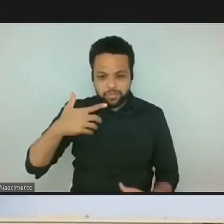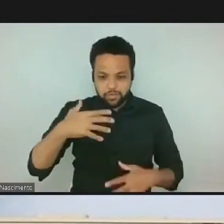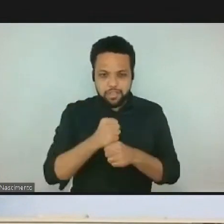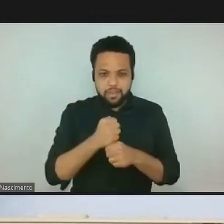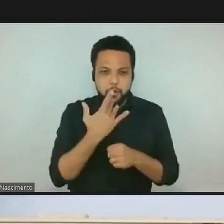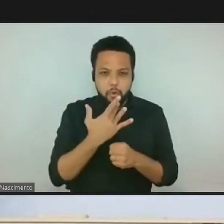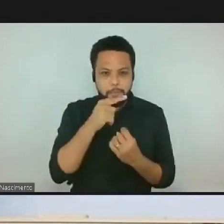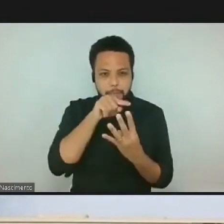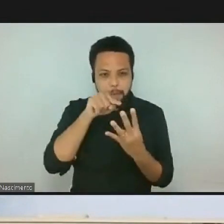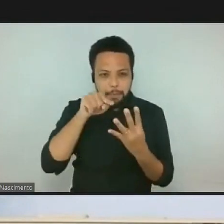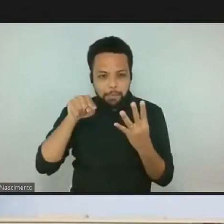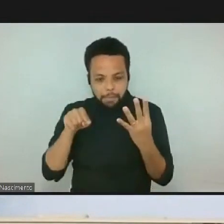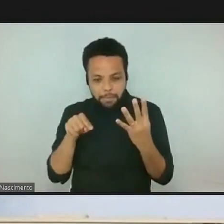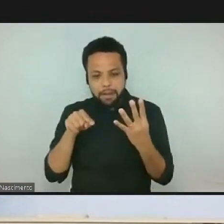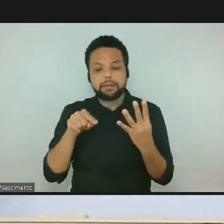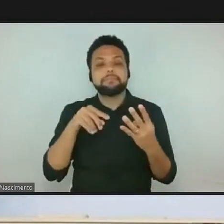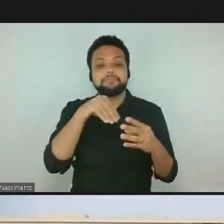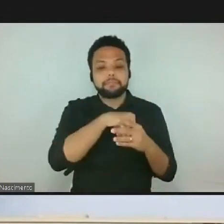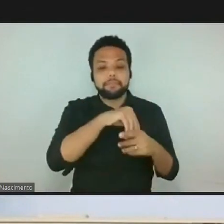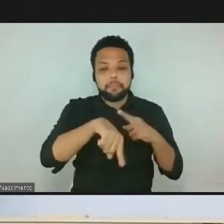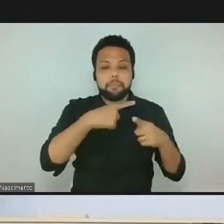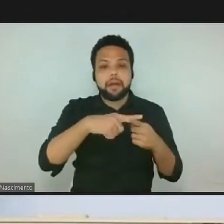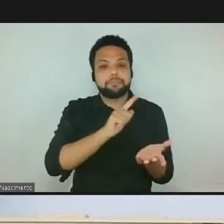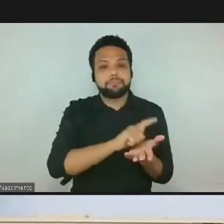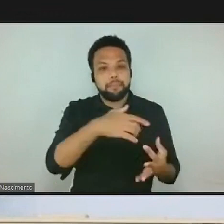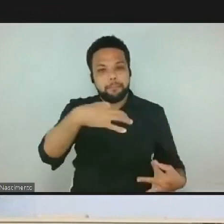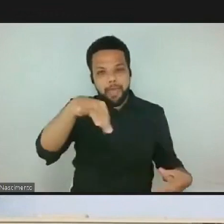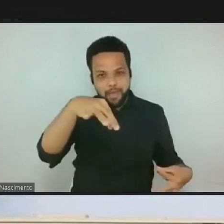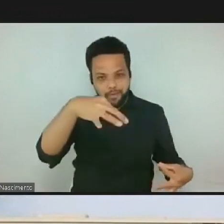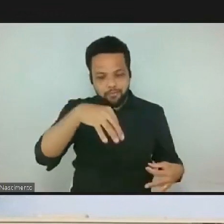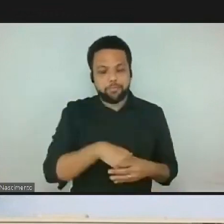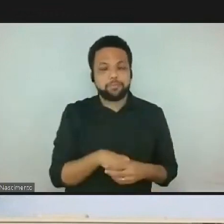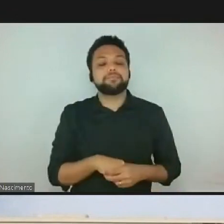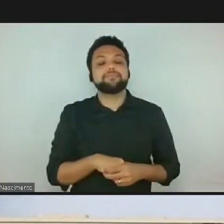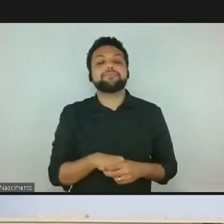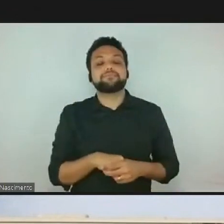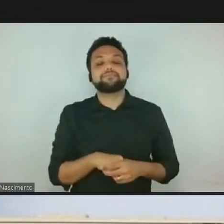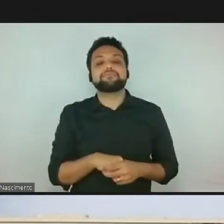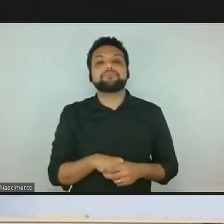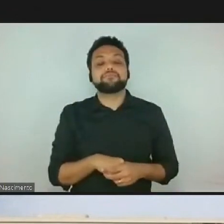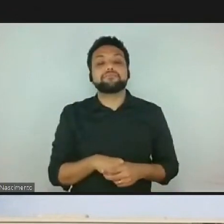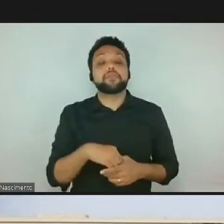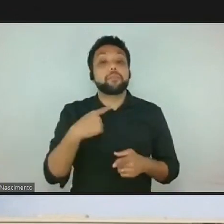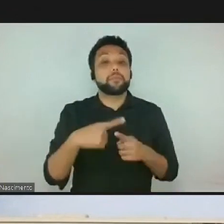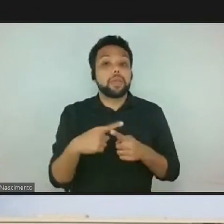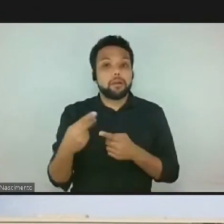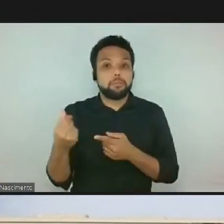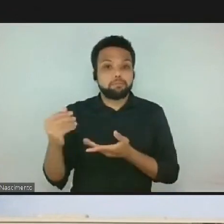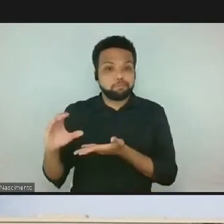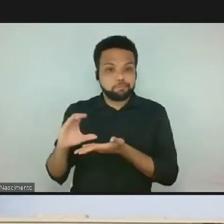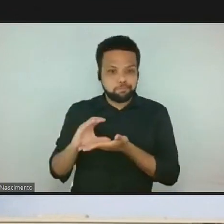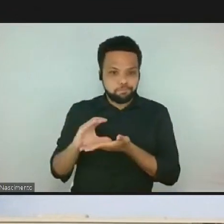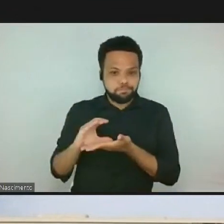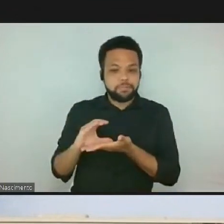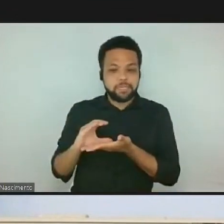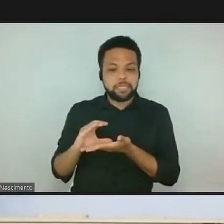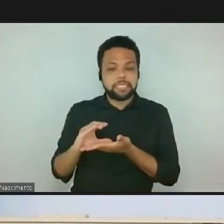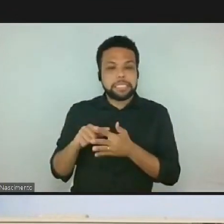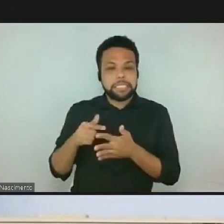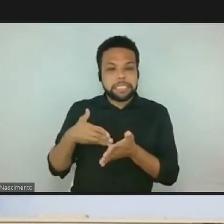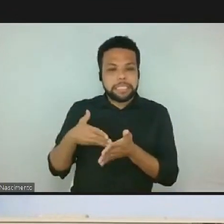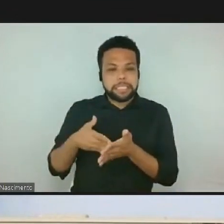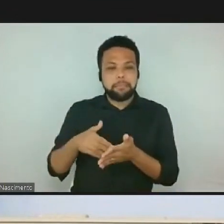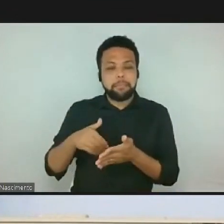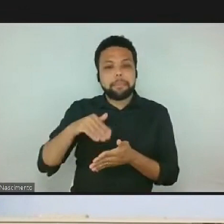e as folhas de papel sulfite, porque também, pelo recurso, foi mais fácil a gente comprar, mais fácil